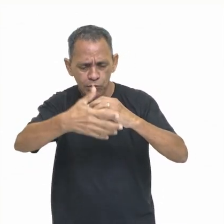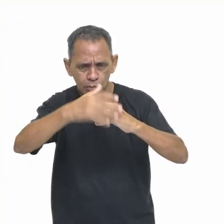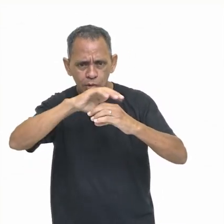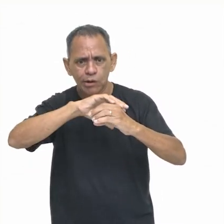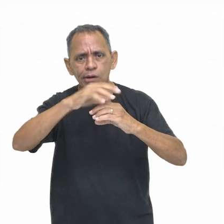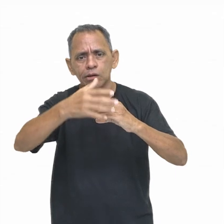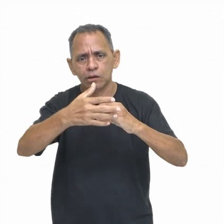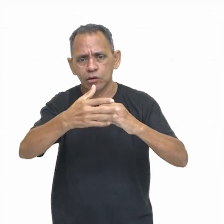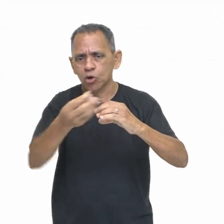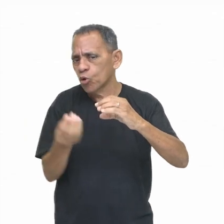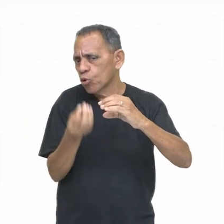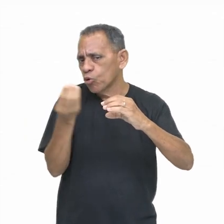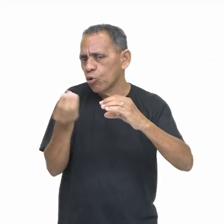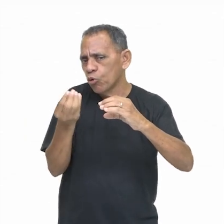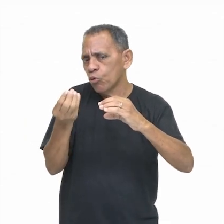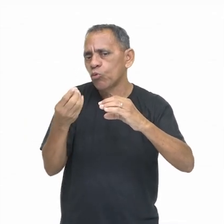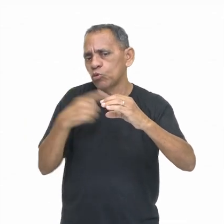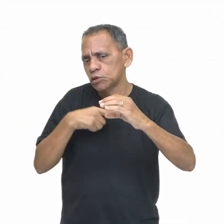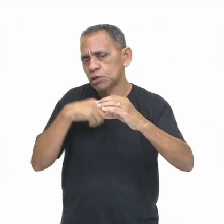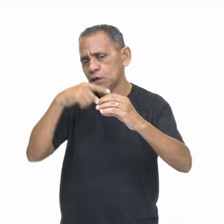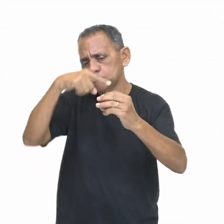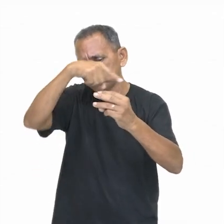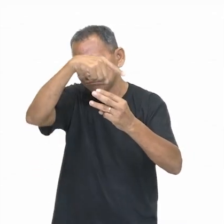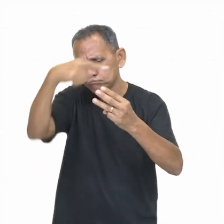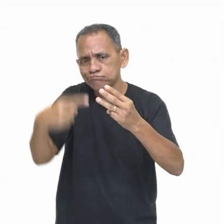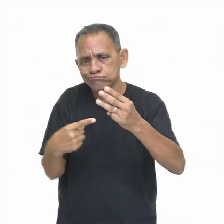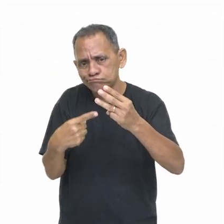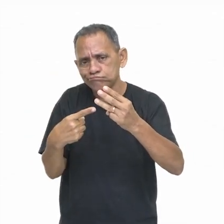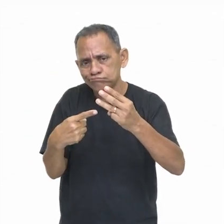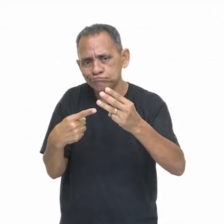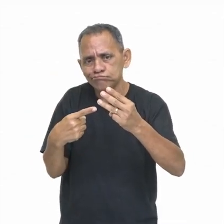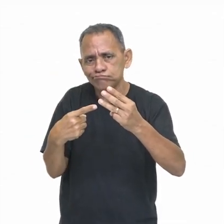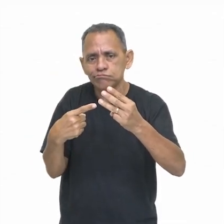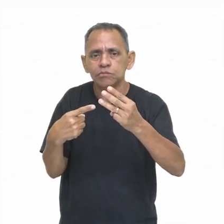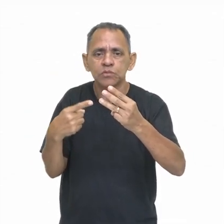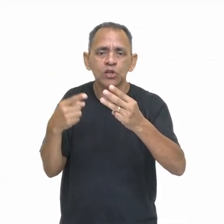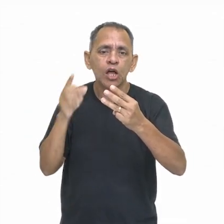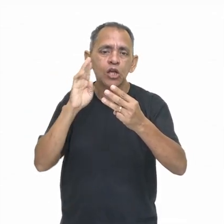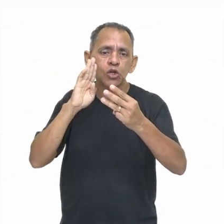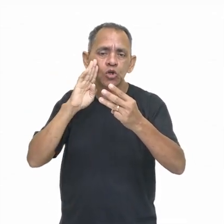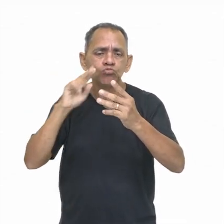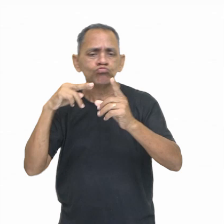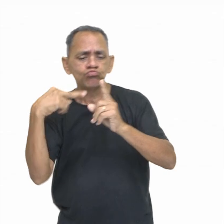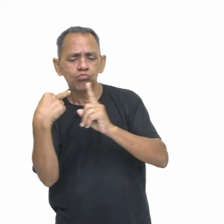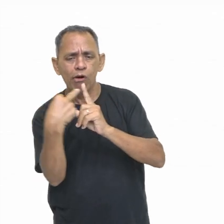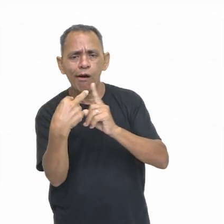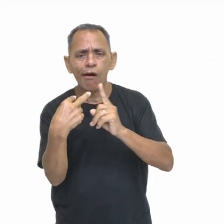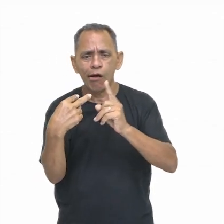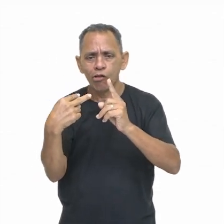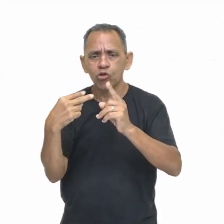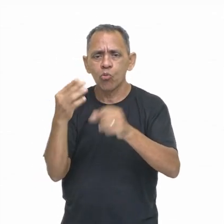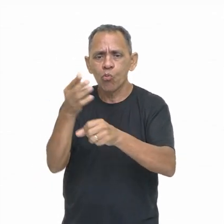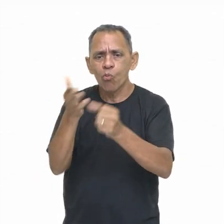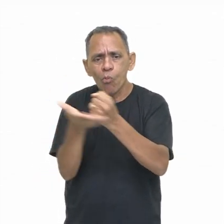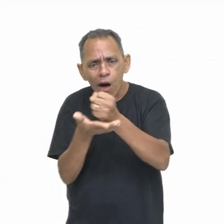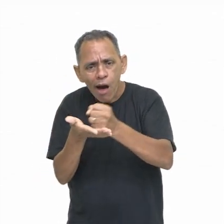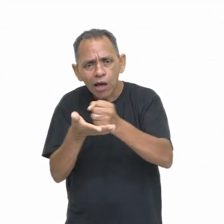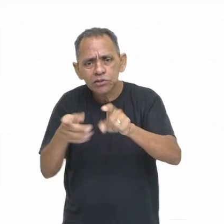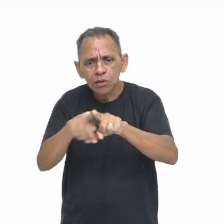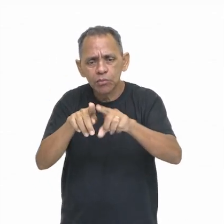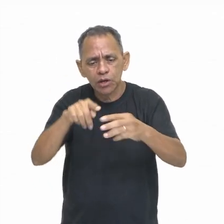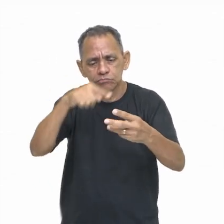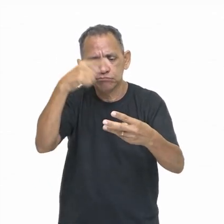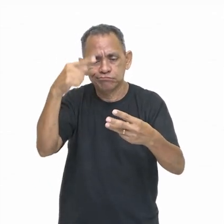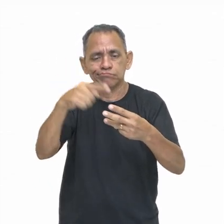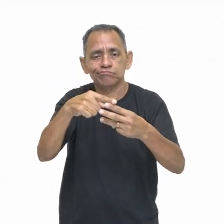aí 3 aspectos básicos da função da membrana, como você pode observar. Uma, definir